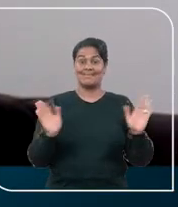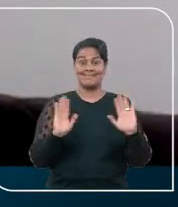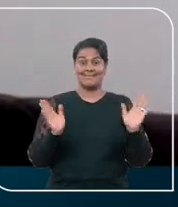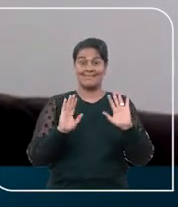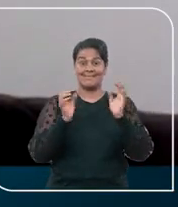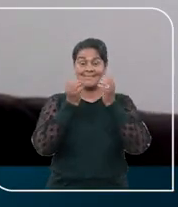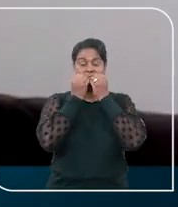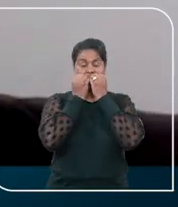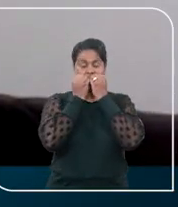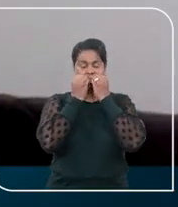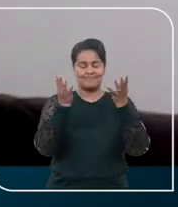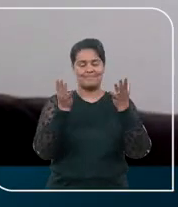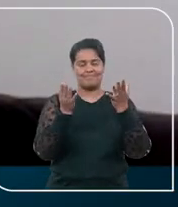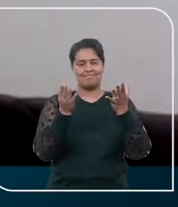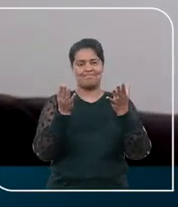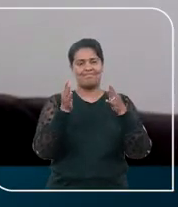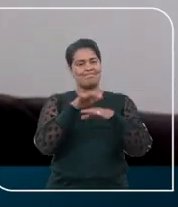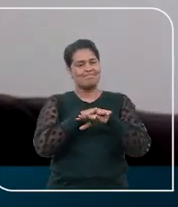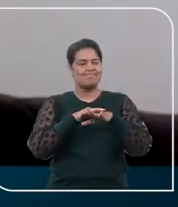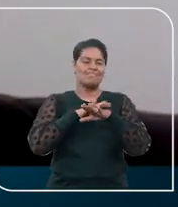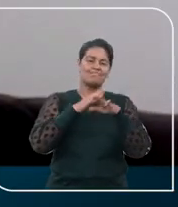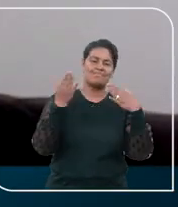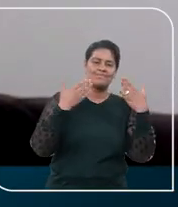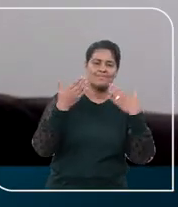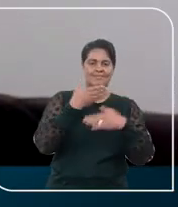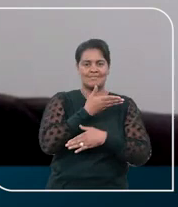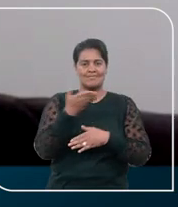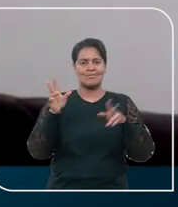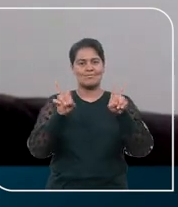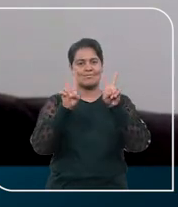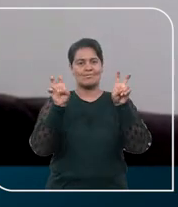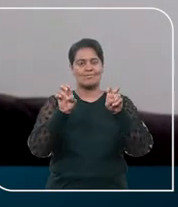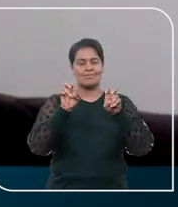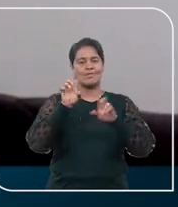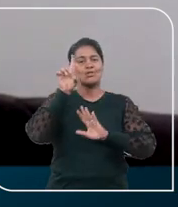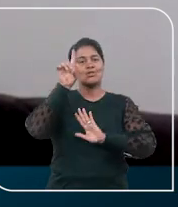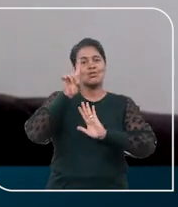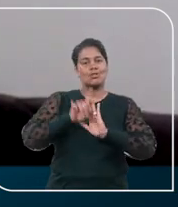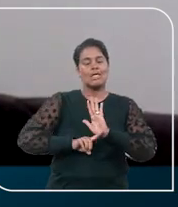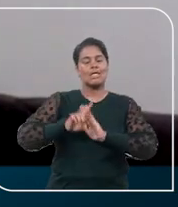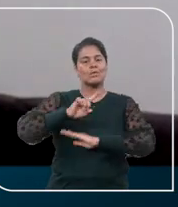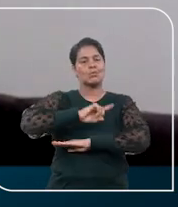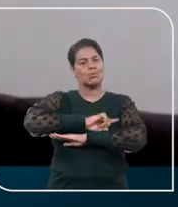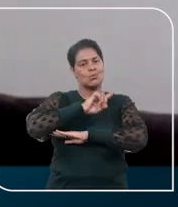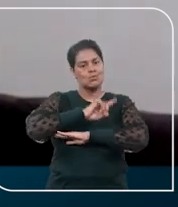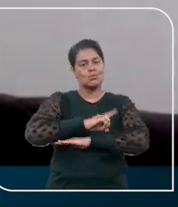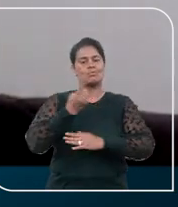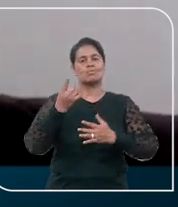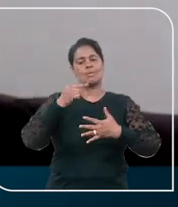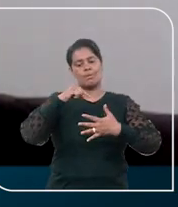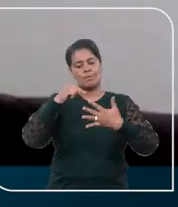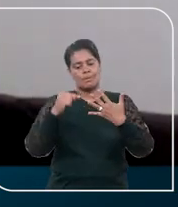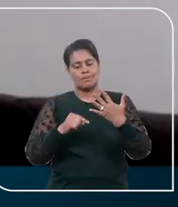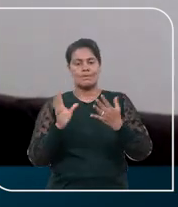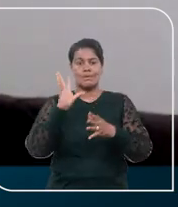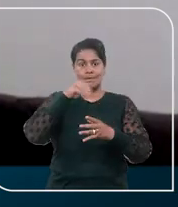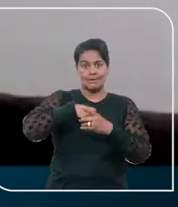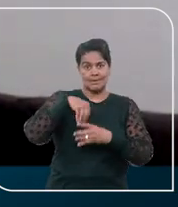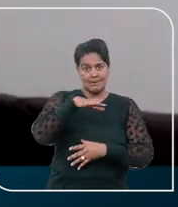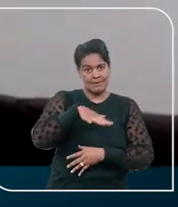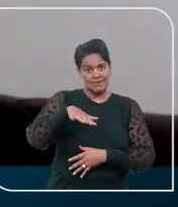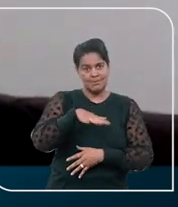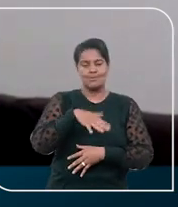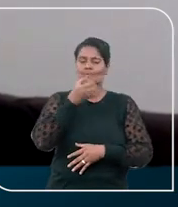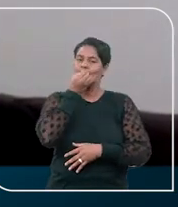entre vocês, falando sobre o direito condominial, sobre a prática nos condomínios. Vai ser um grande prazer a todos